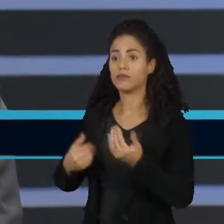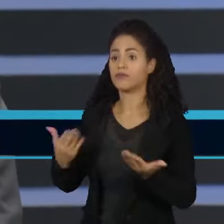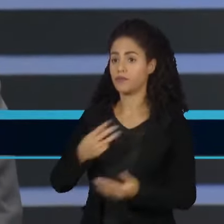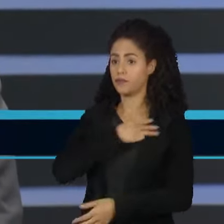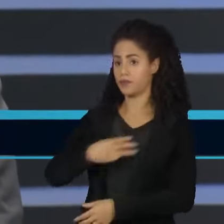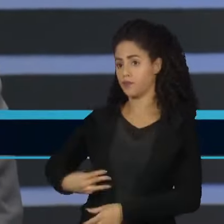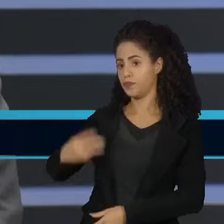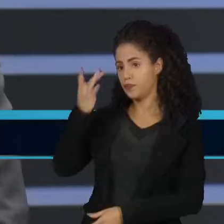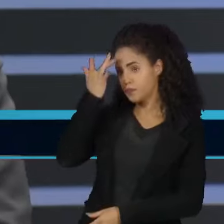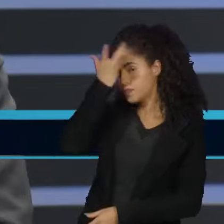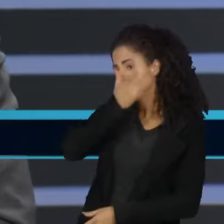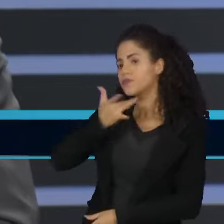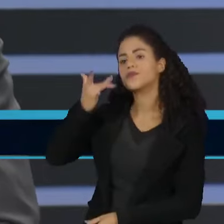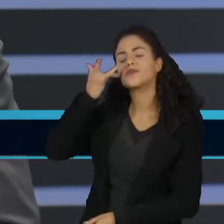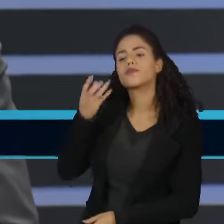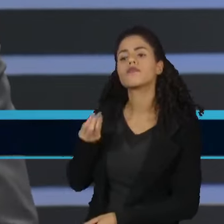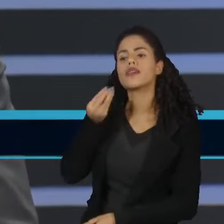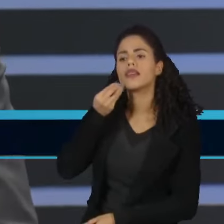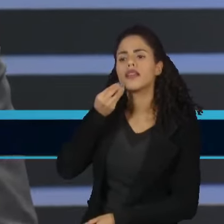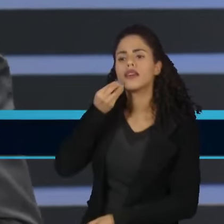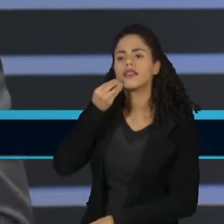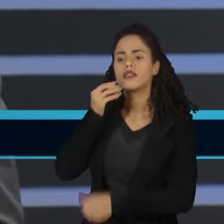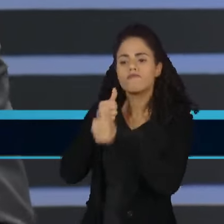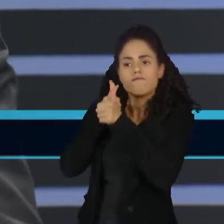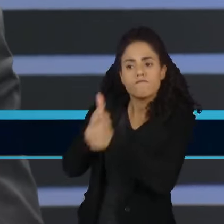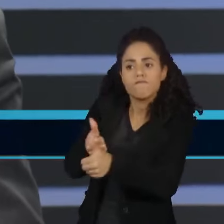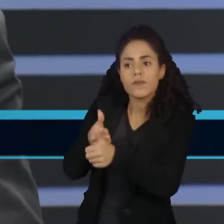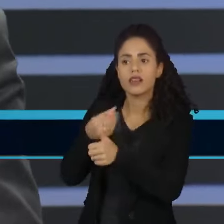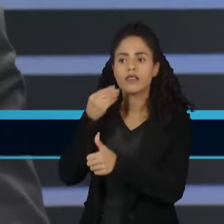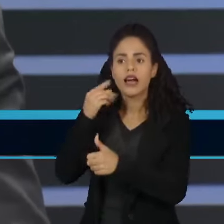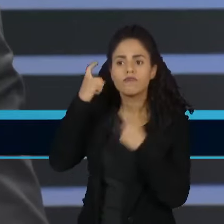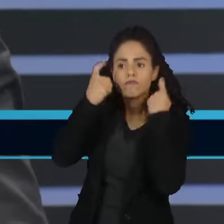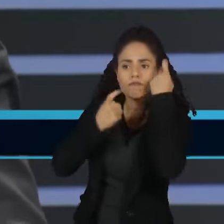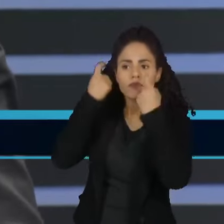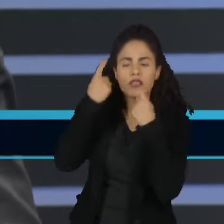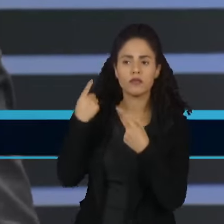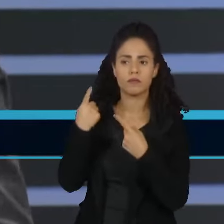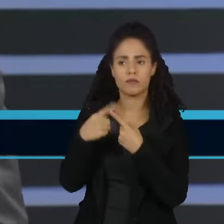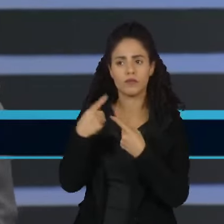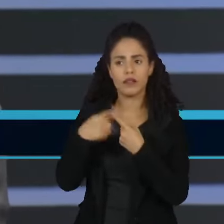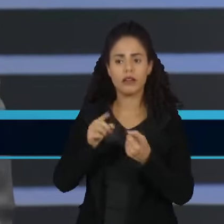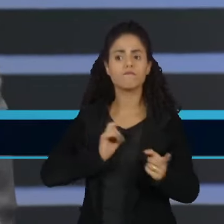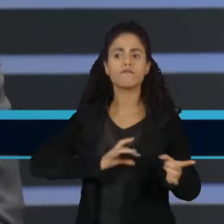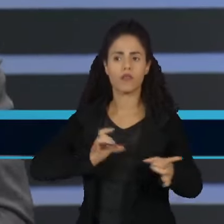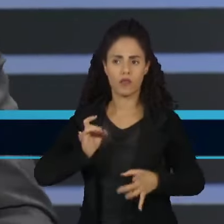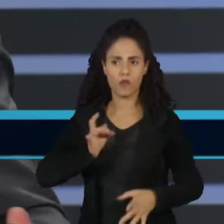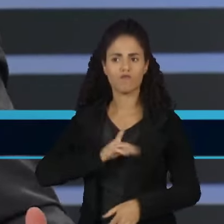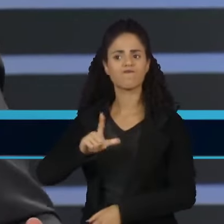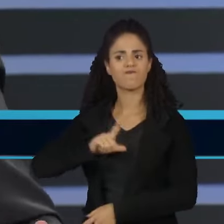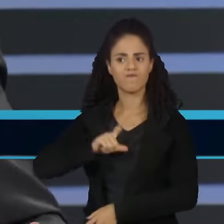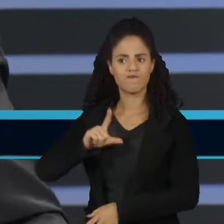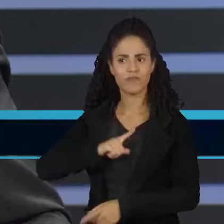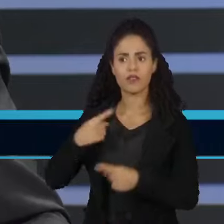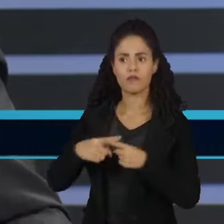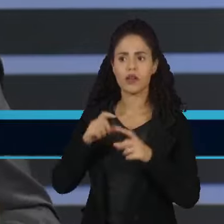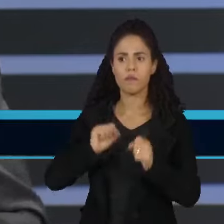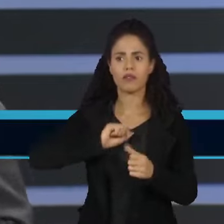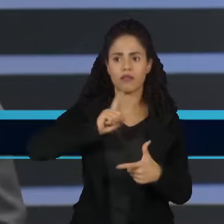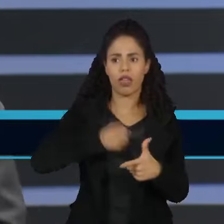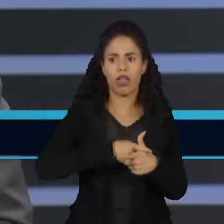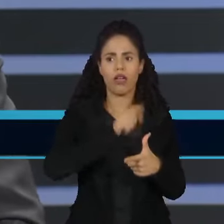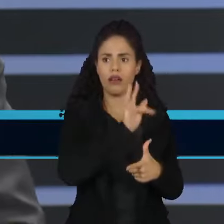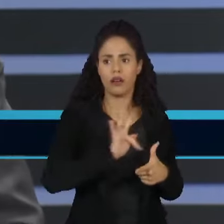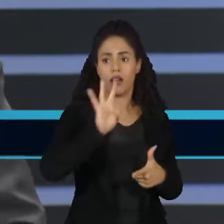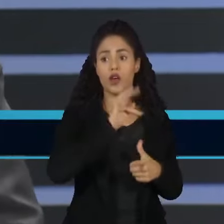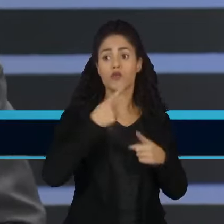Haddad, ministro da Fazenda, ele tem acompanhado esse processo com bastante preocupação, com medo exatamente de que isso sobre para a União. Ou seja, você